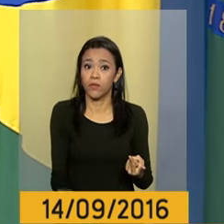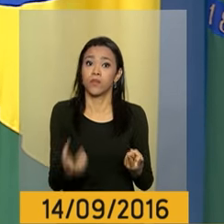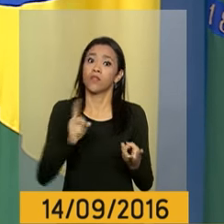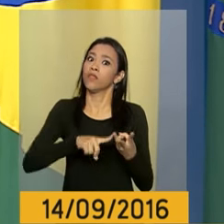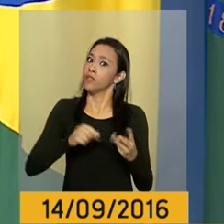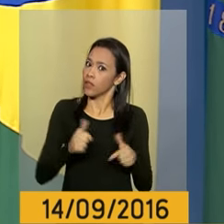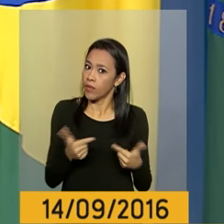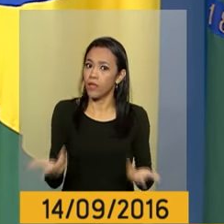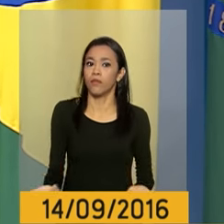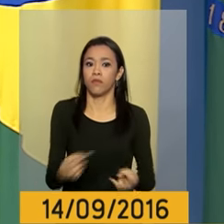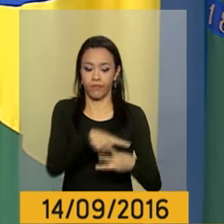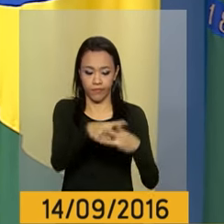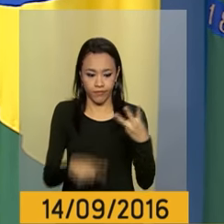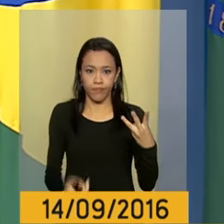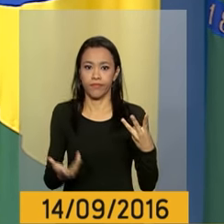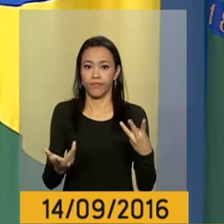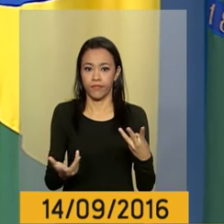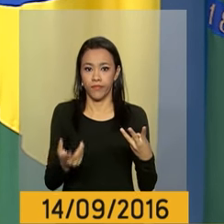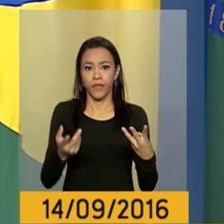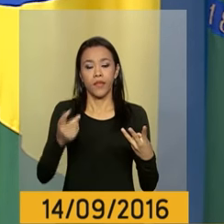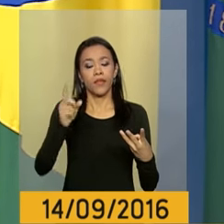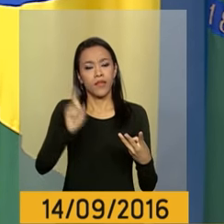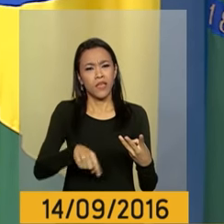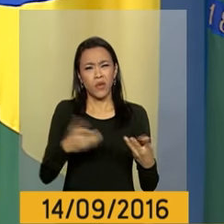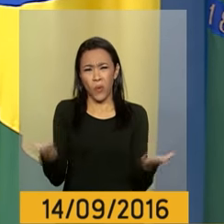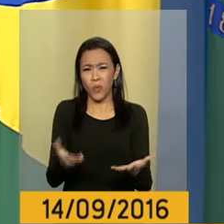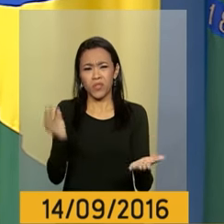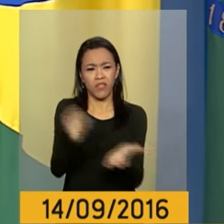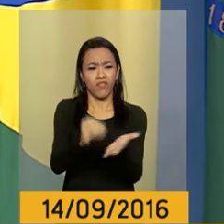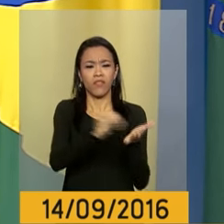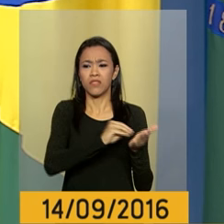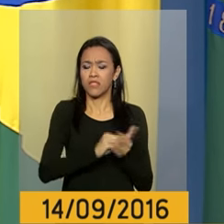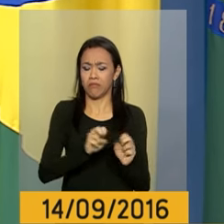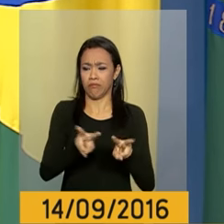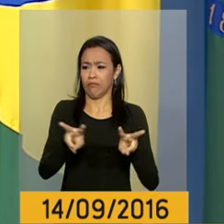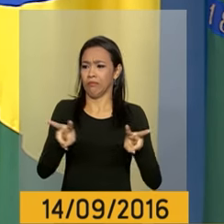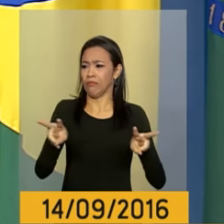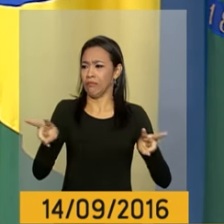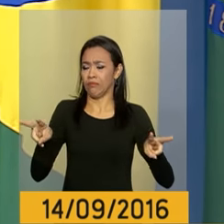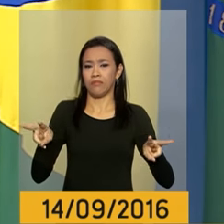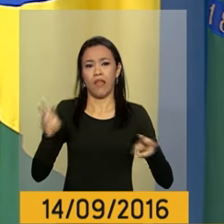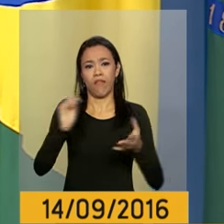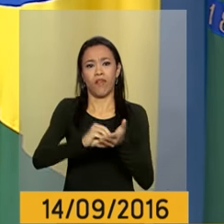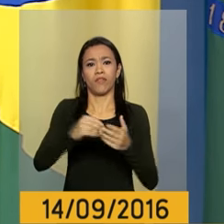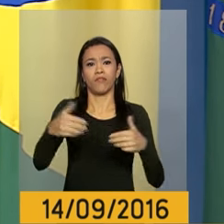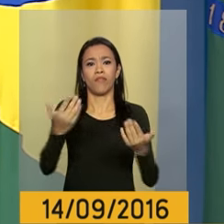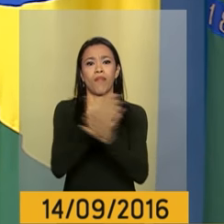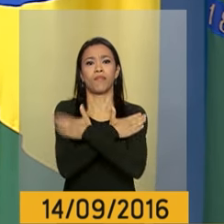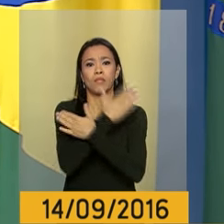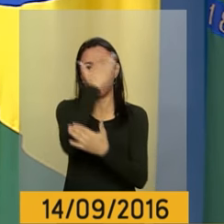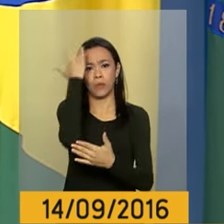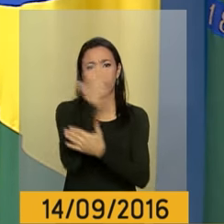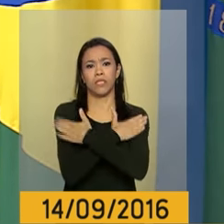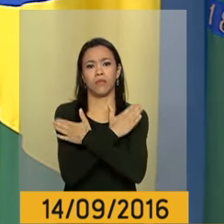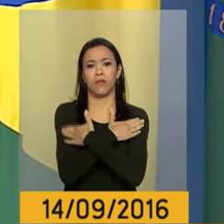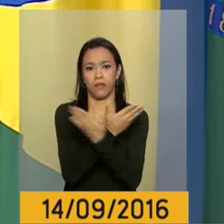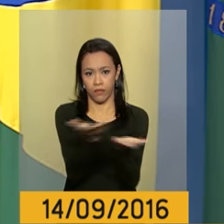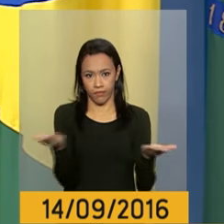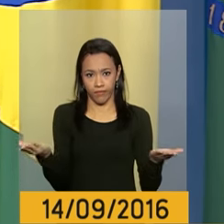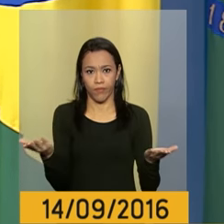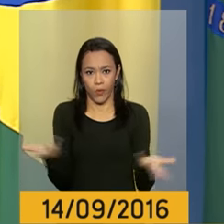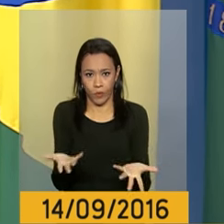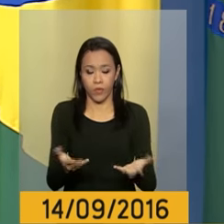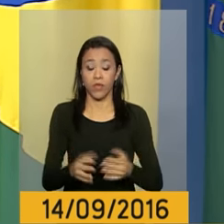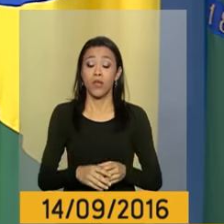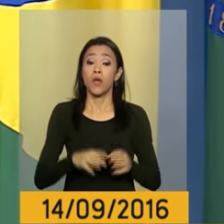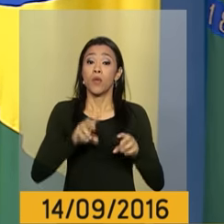fundamentalmente, emprego, que é um dos casos que aflige hoje a todo o país. Por isso que desbloqueamos este ano mais